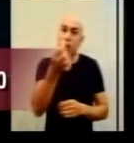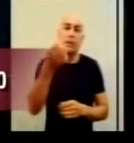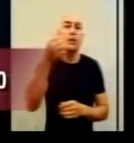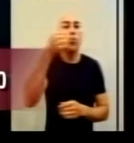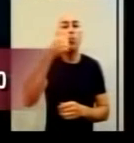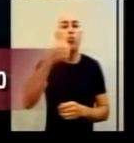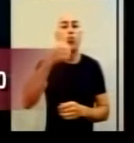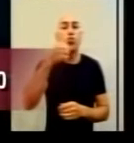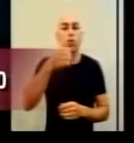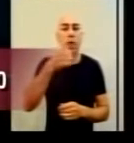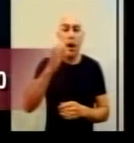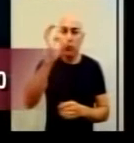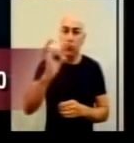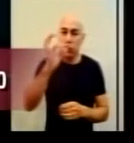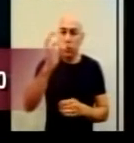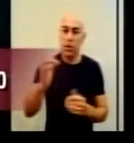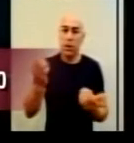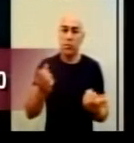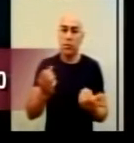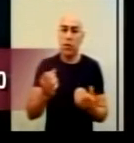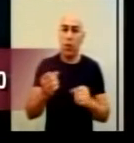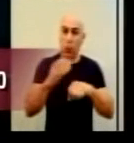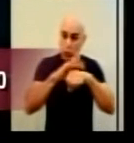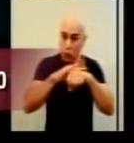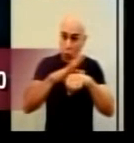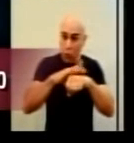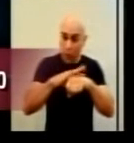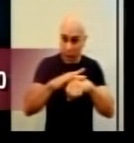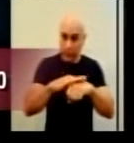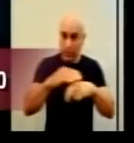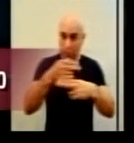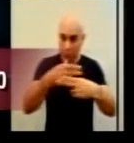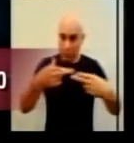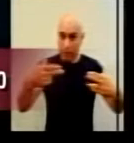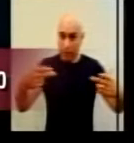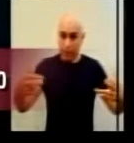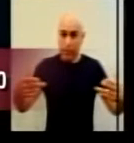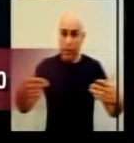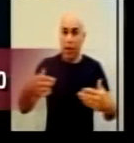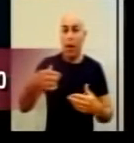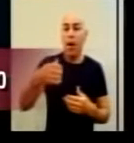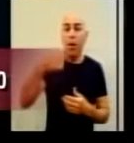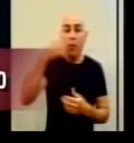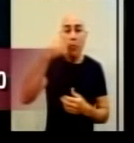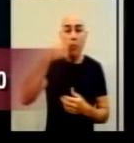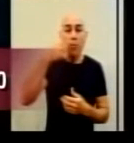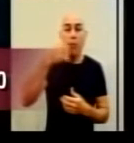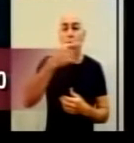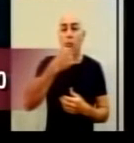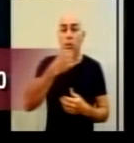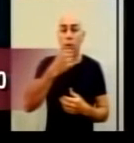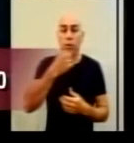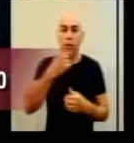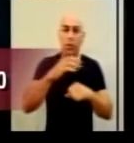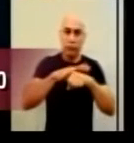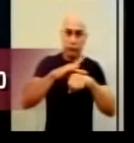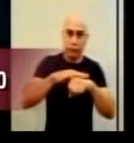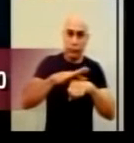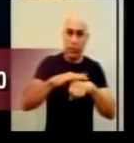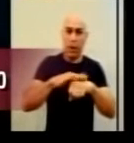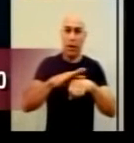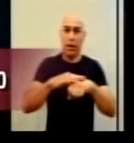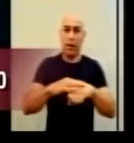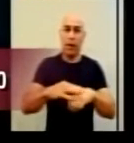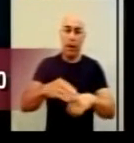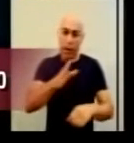feminino. Das comorbidades, o sexo feminino ele teve mais relevância em relação às doenças neurológicas,